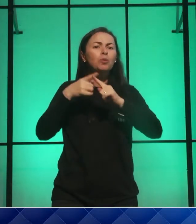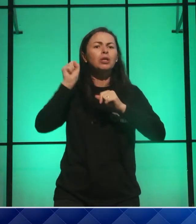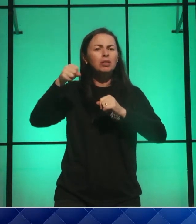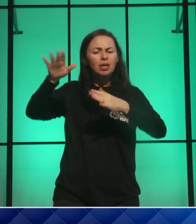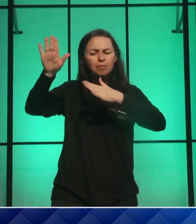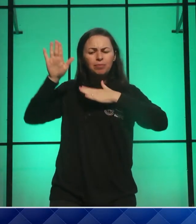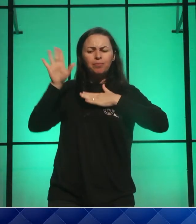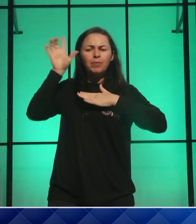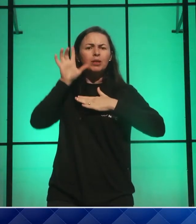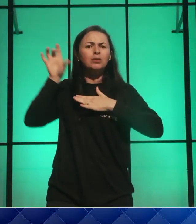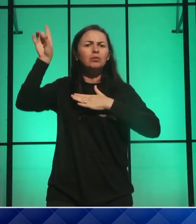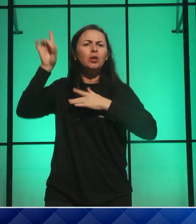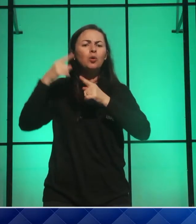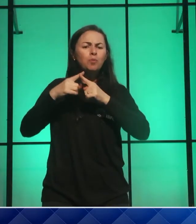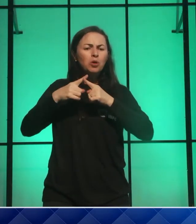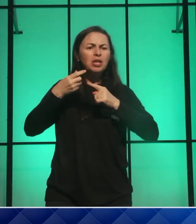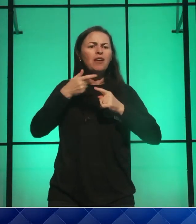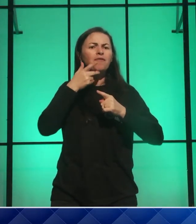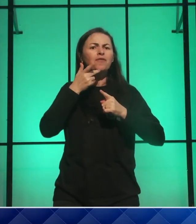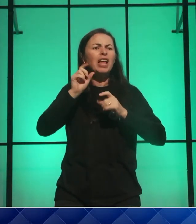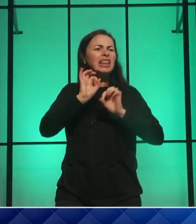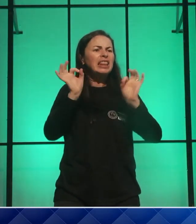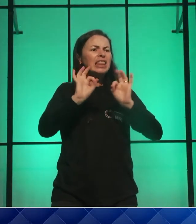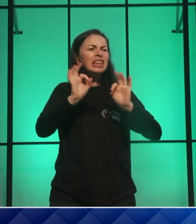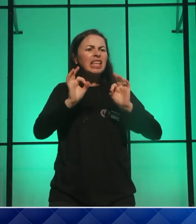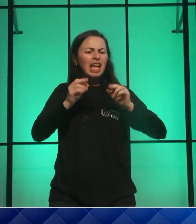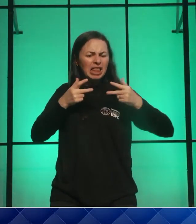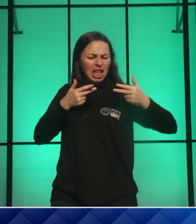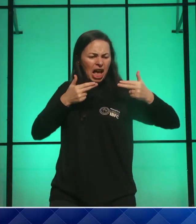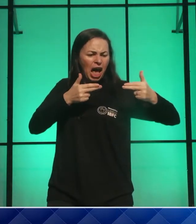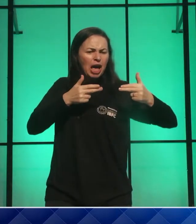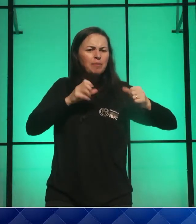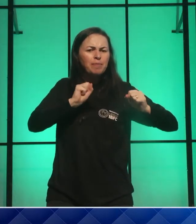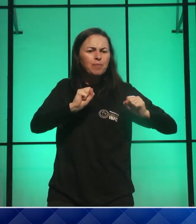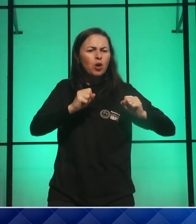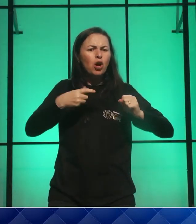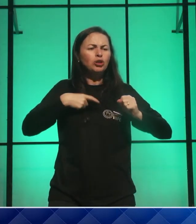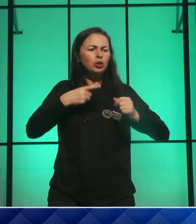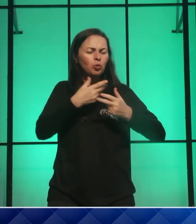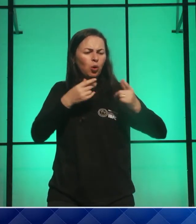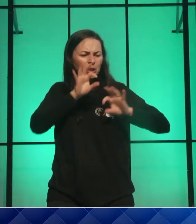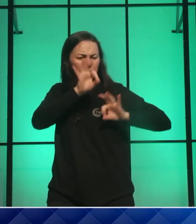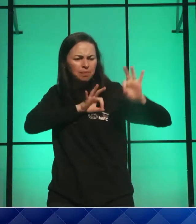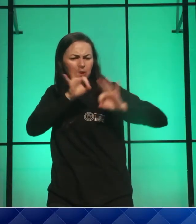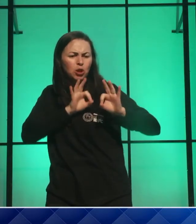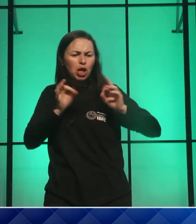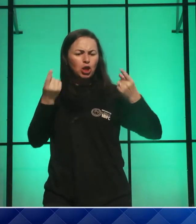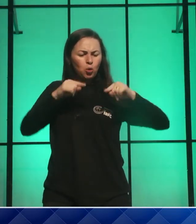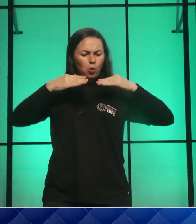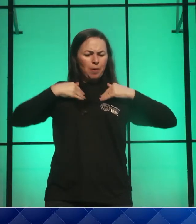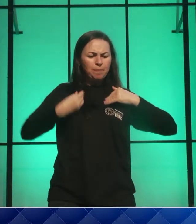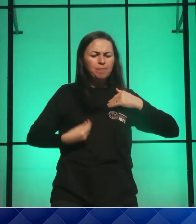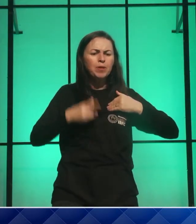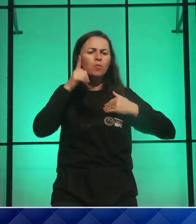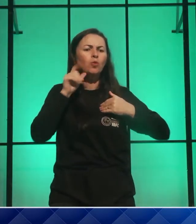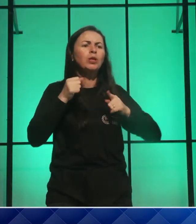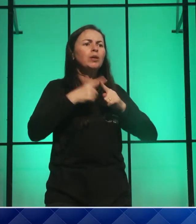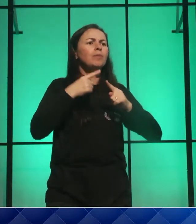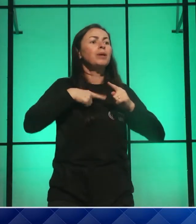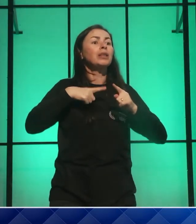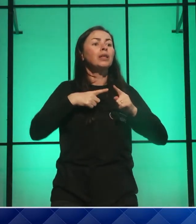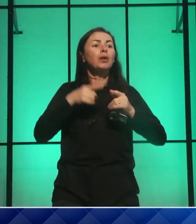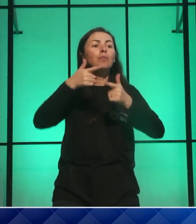Ele diz: nenhuma arma forjada, nenhuma arma feita para agredir você, para ferir